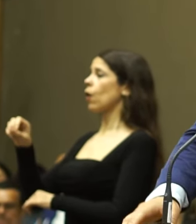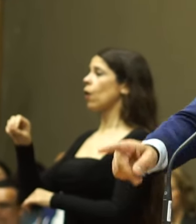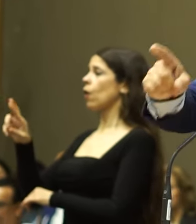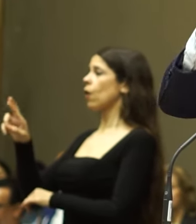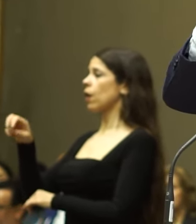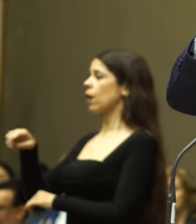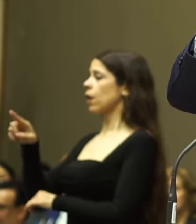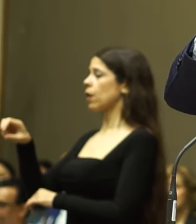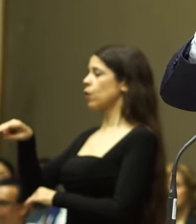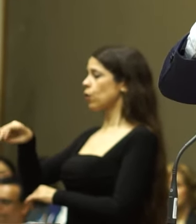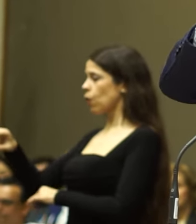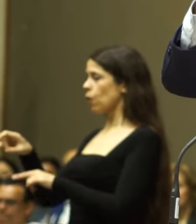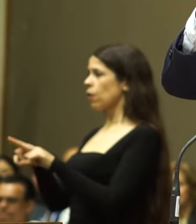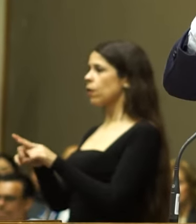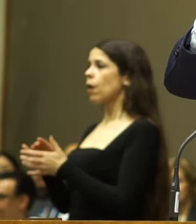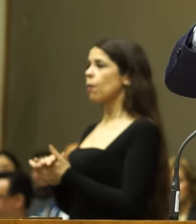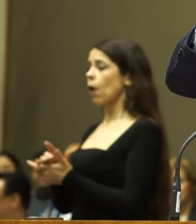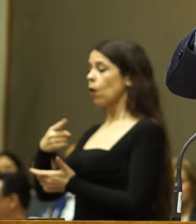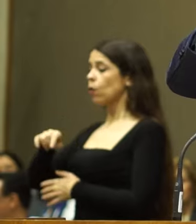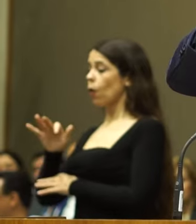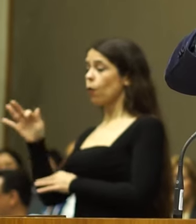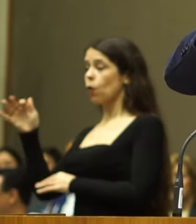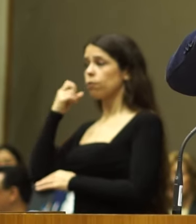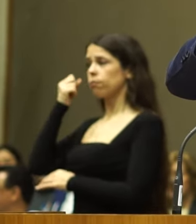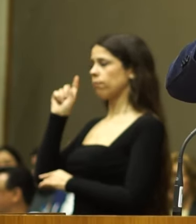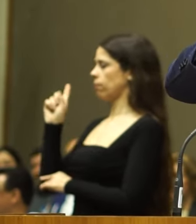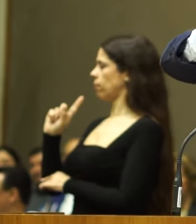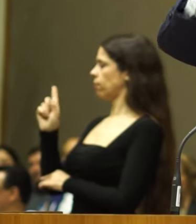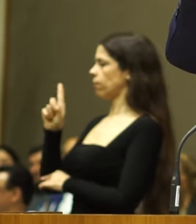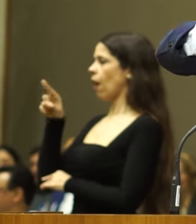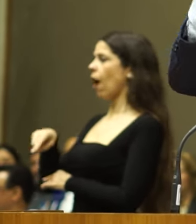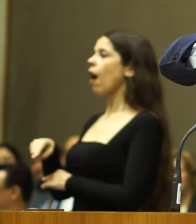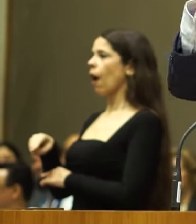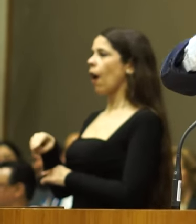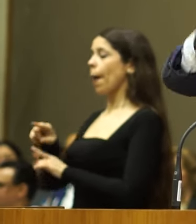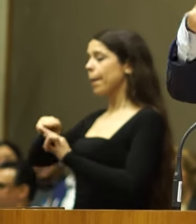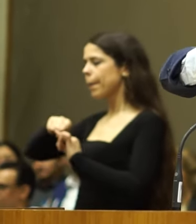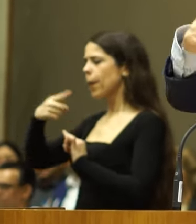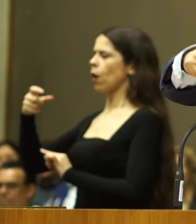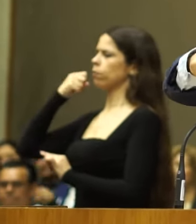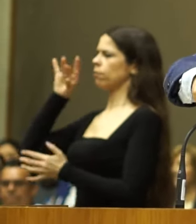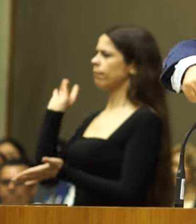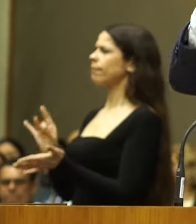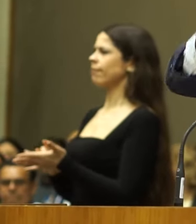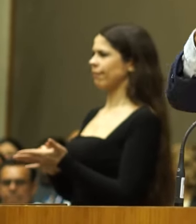não será um futuro senador, do nosso próximo